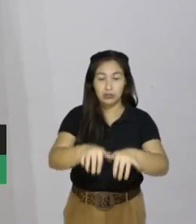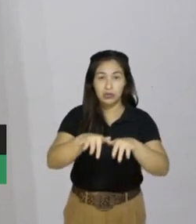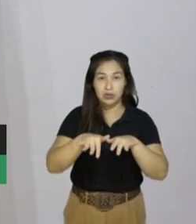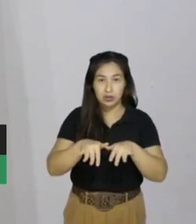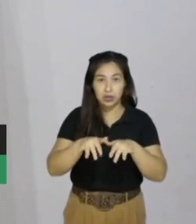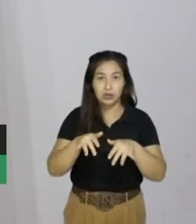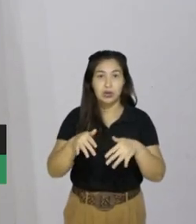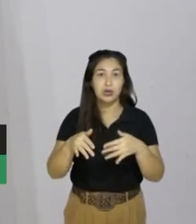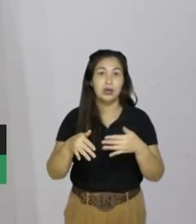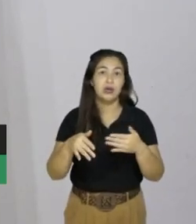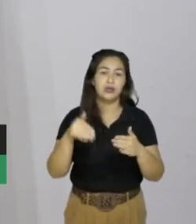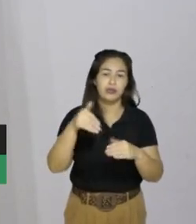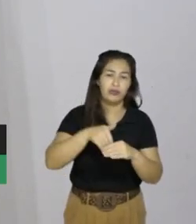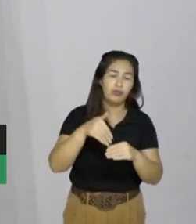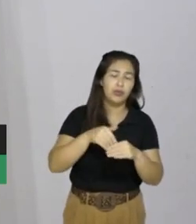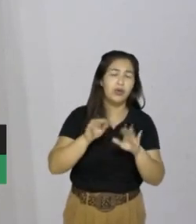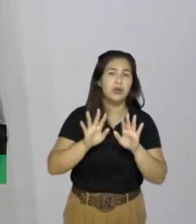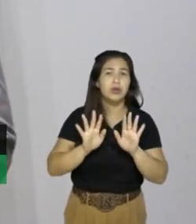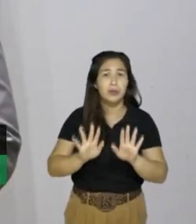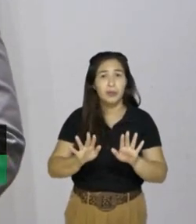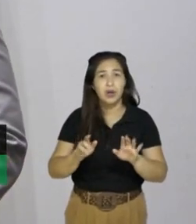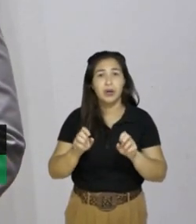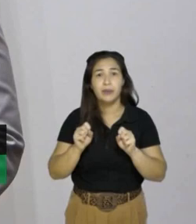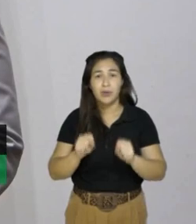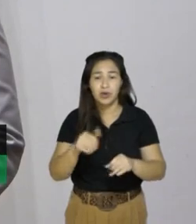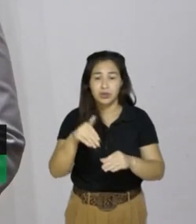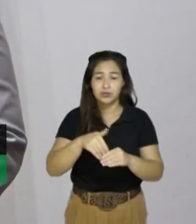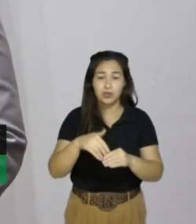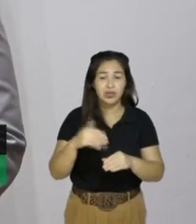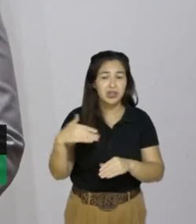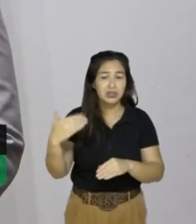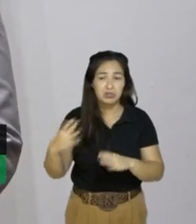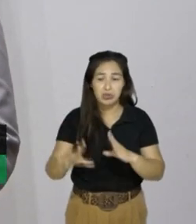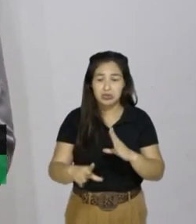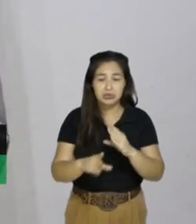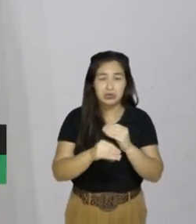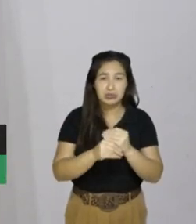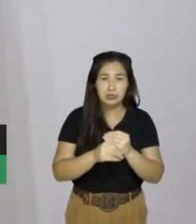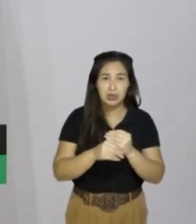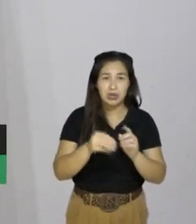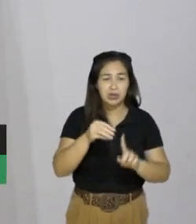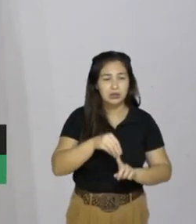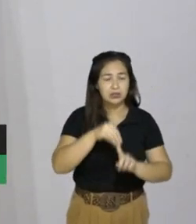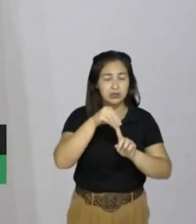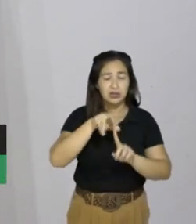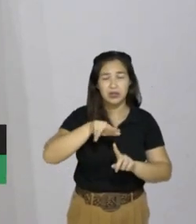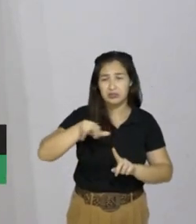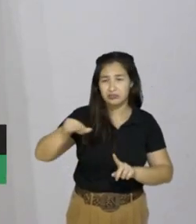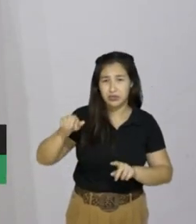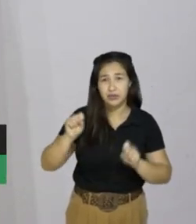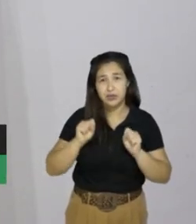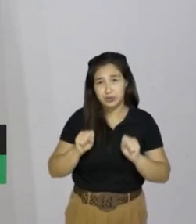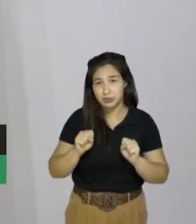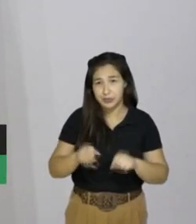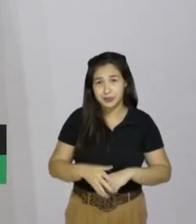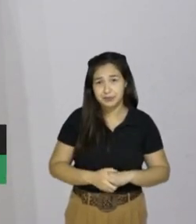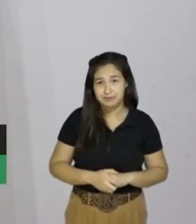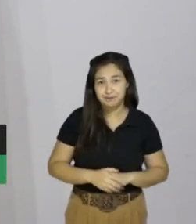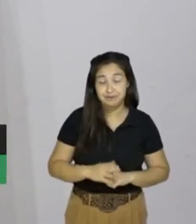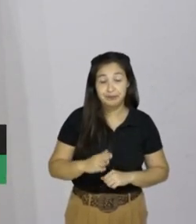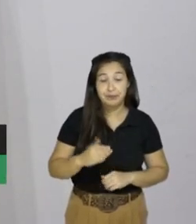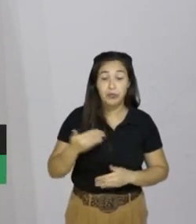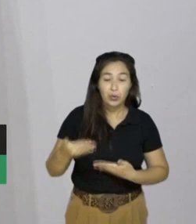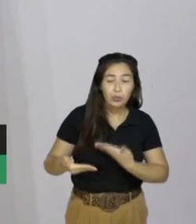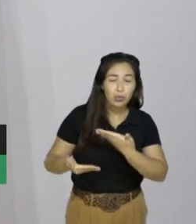legislativas que pode se votar uma ou outra emenda em destaque e é durante esse processo